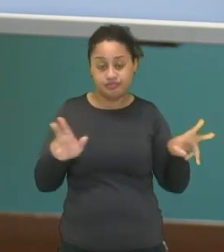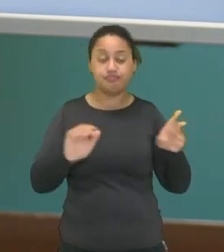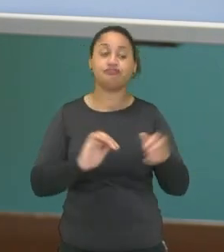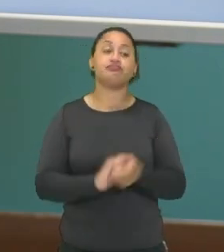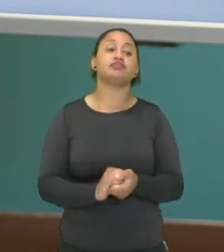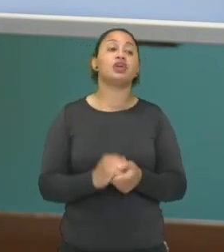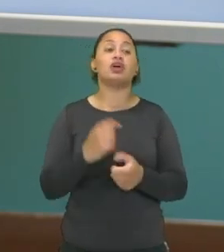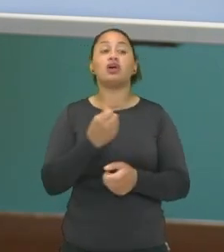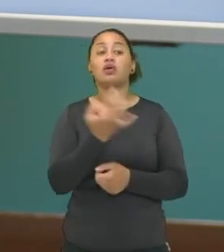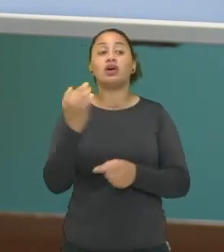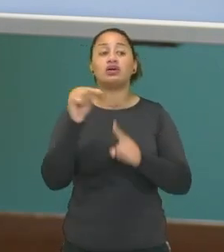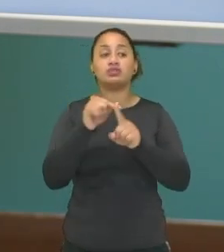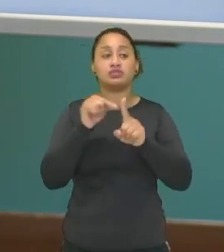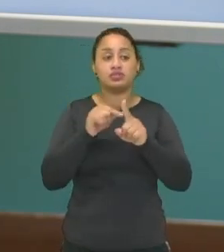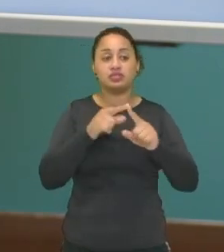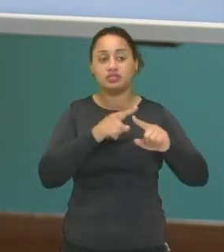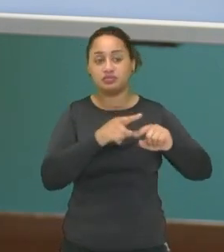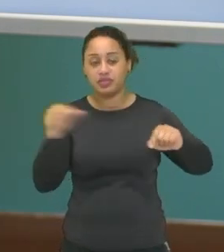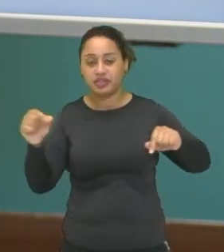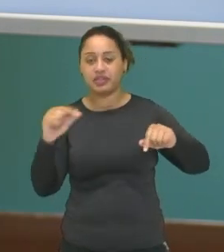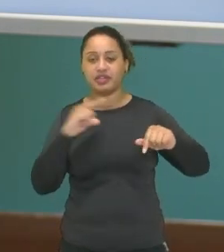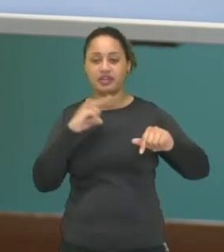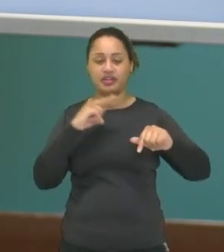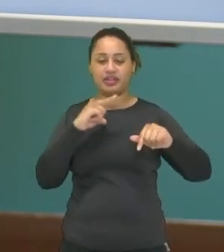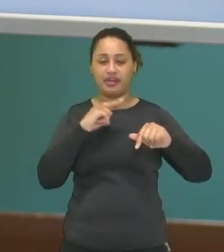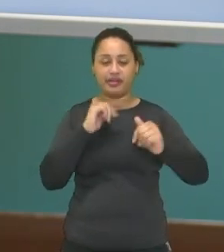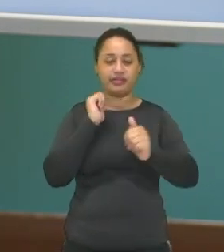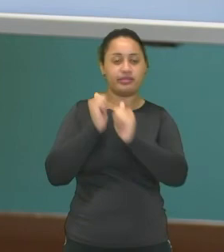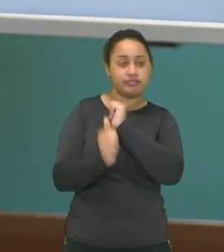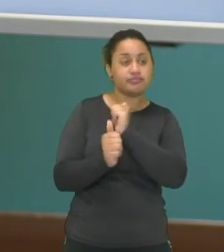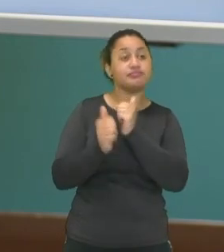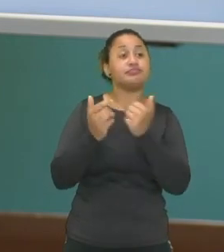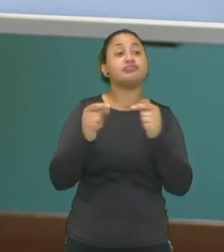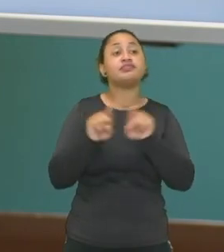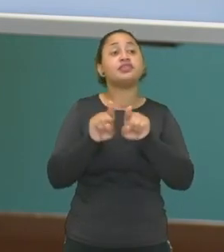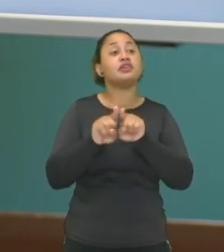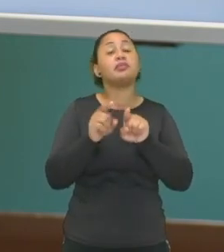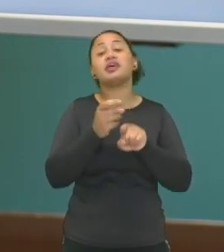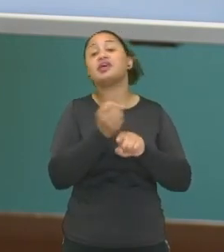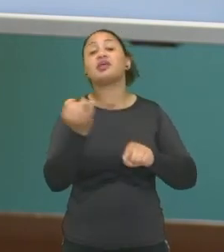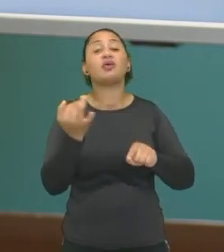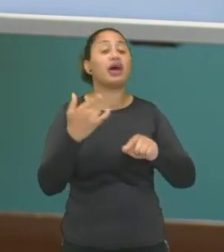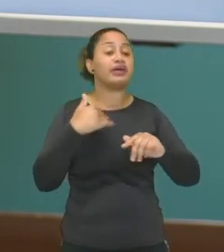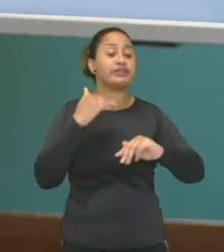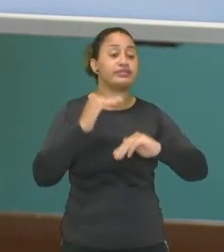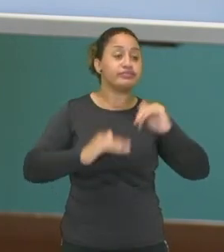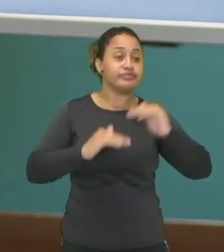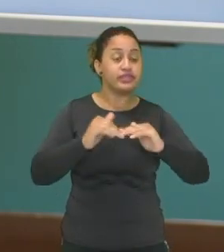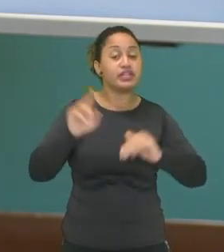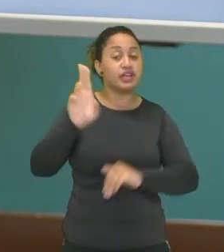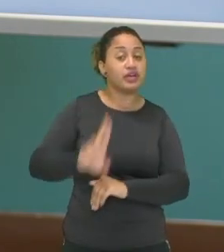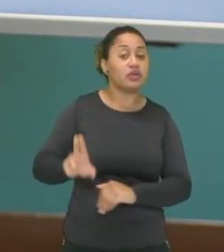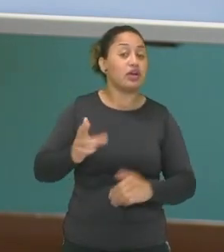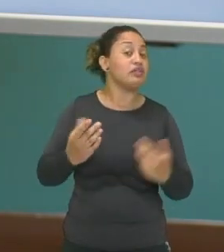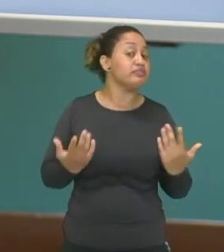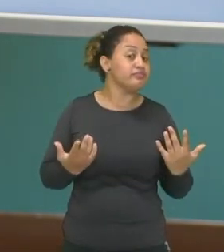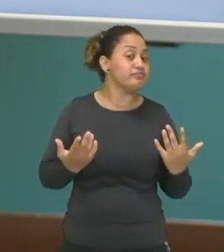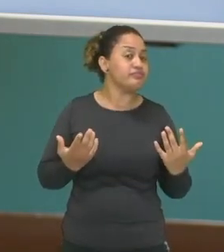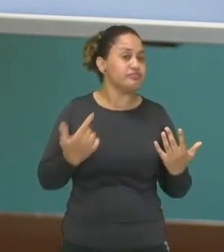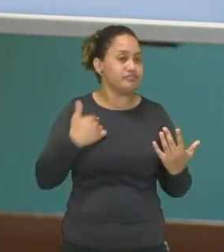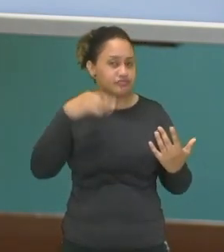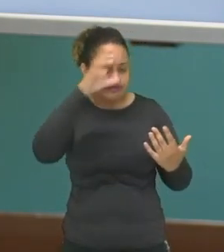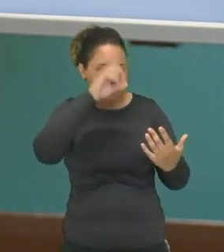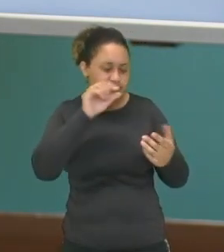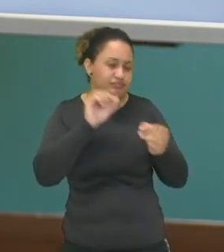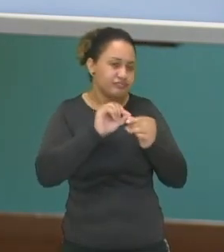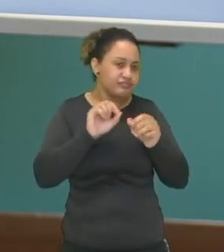são os tipos de saída que existem no atletismo e em quais provas as utilizam? Vamos aprender